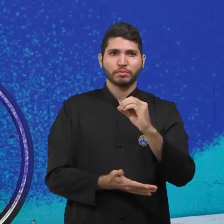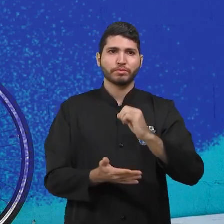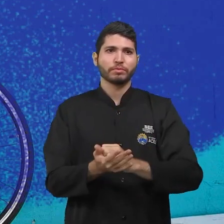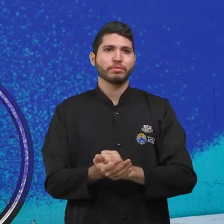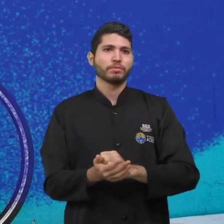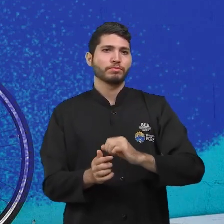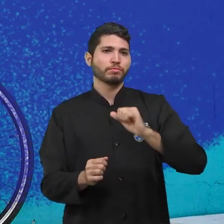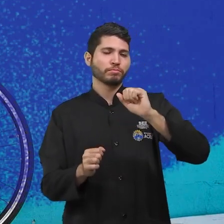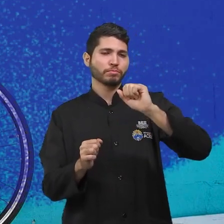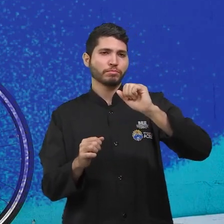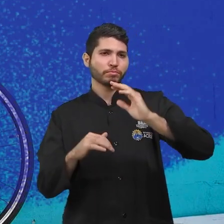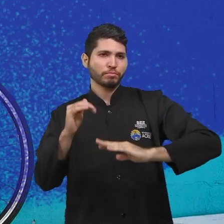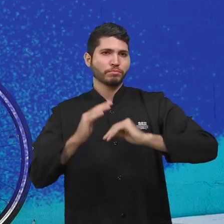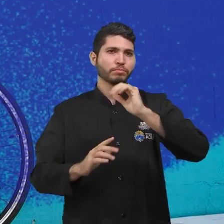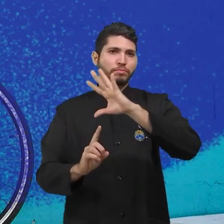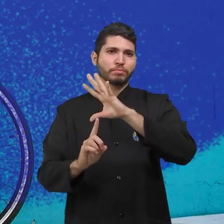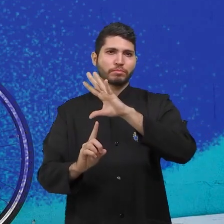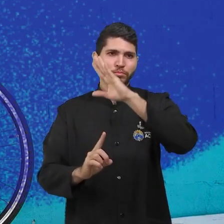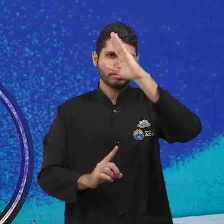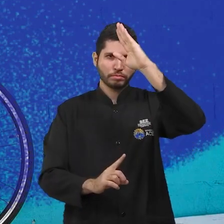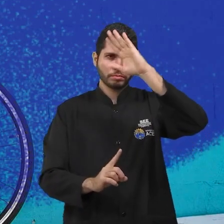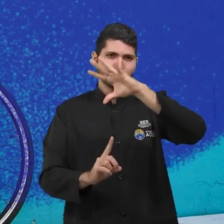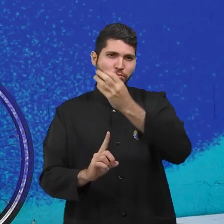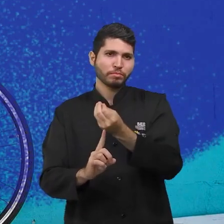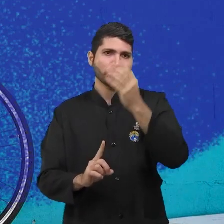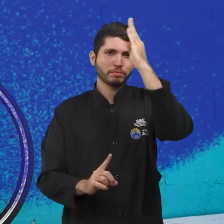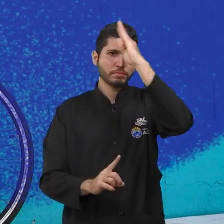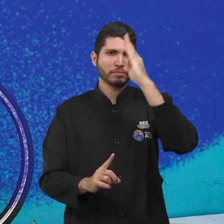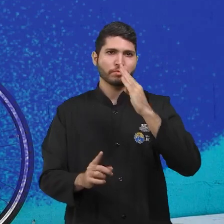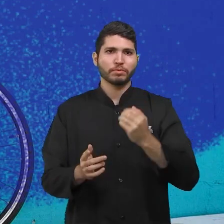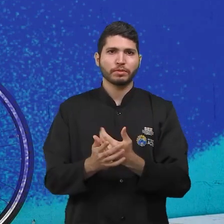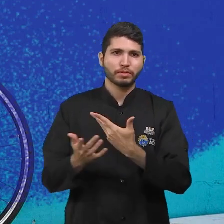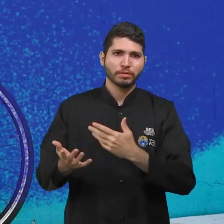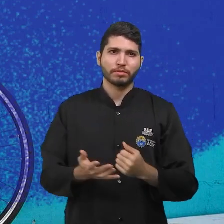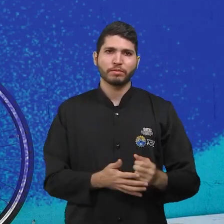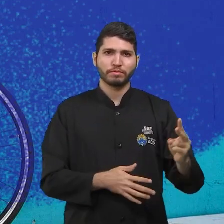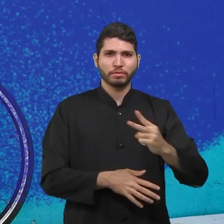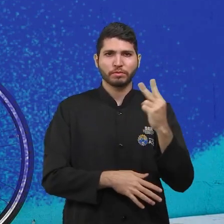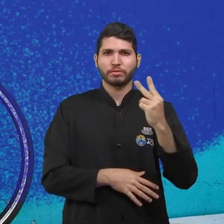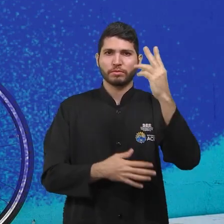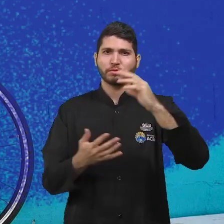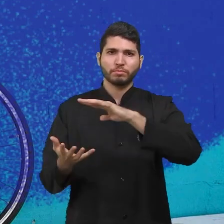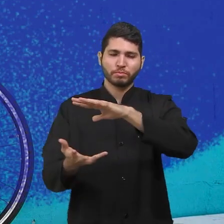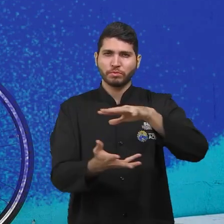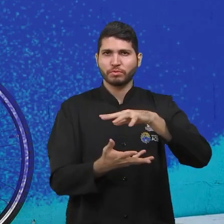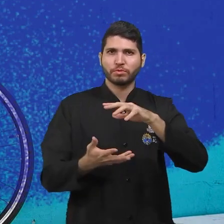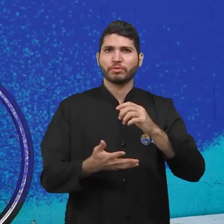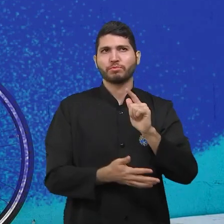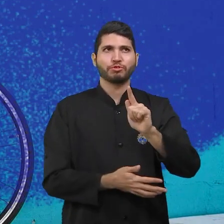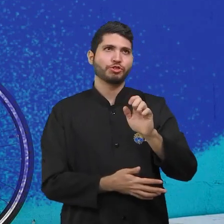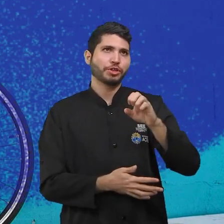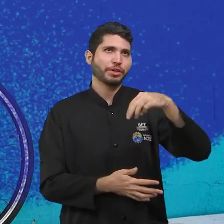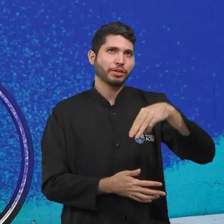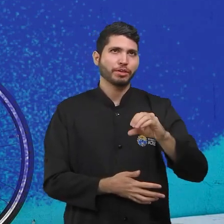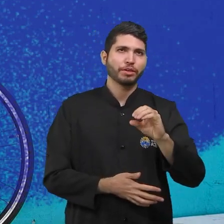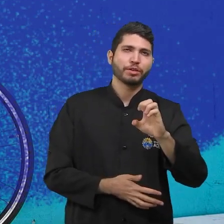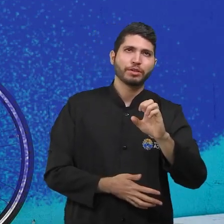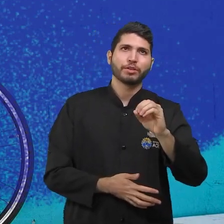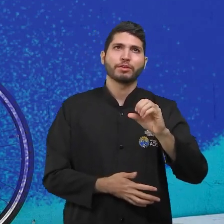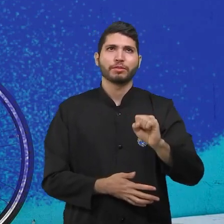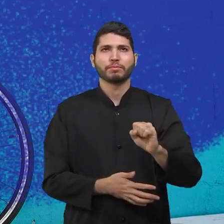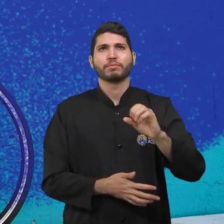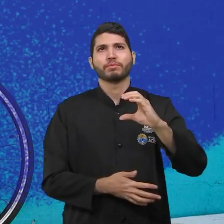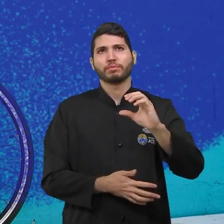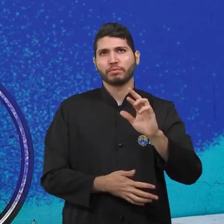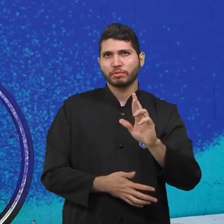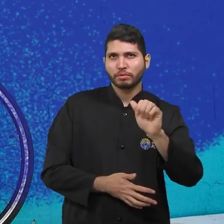Artistas brasileiros têm reconhecimento mundial, como os Gêmeos, que eu citei para vocês, Crânio. O grafite